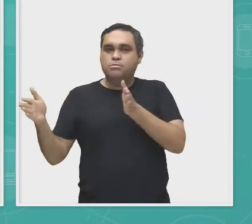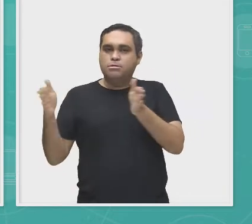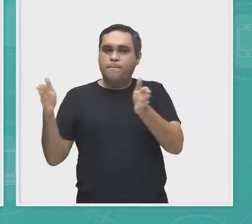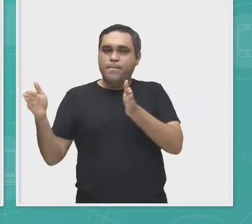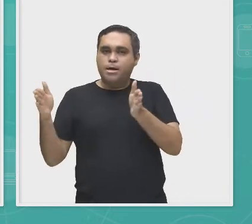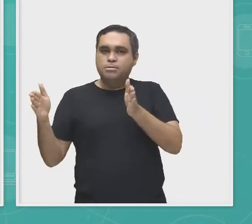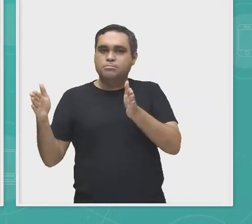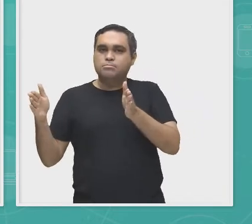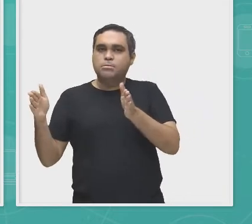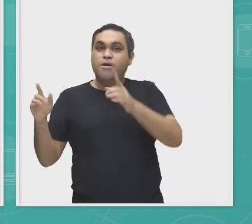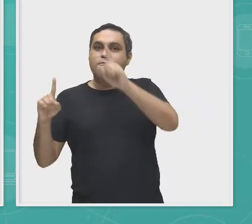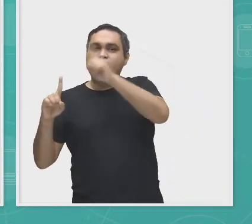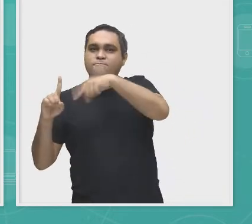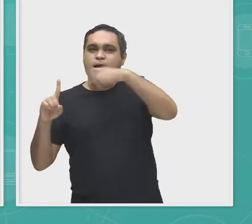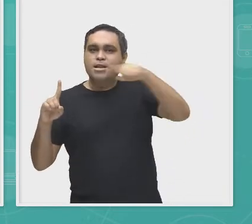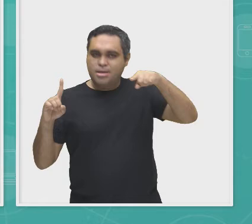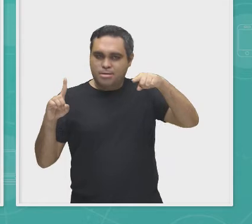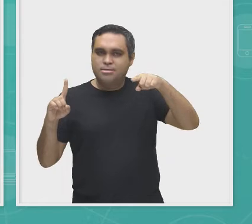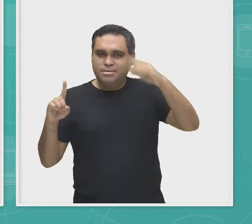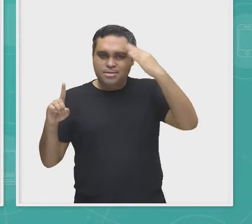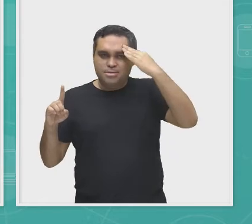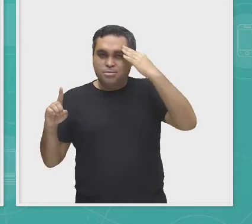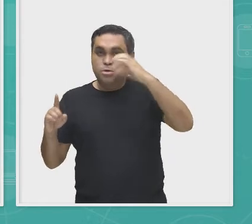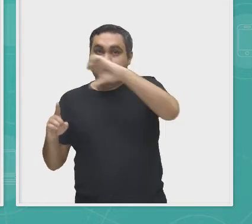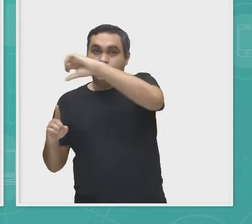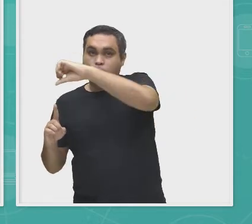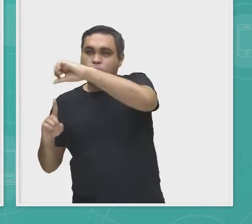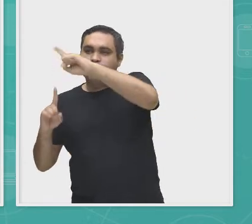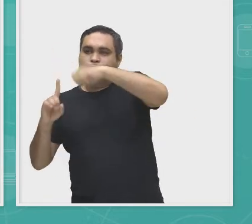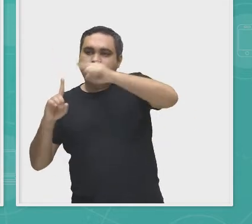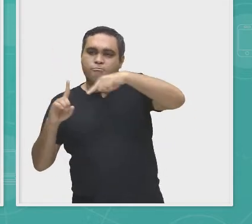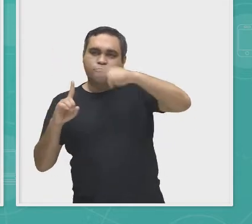nossa variação de temperatura, correto?